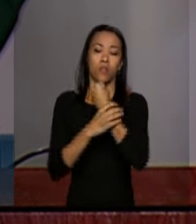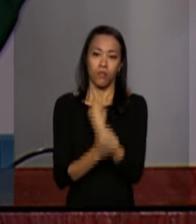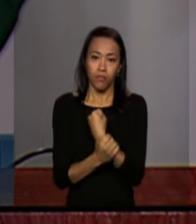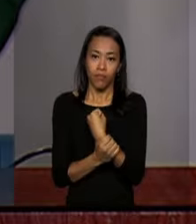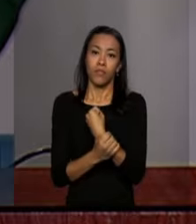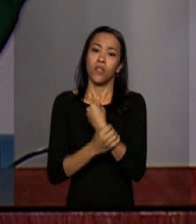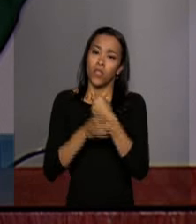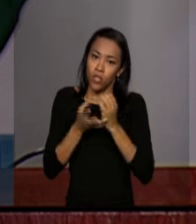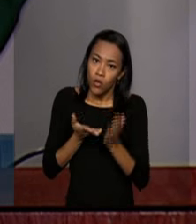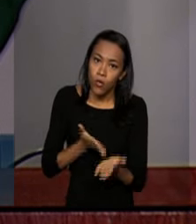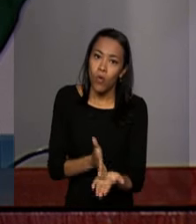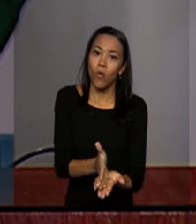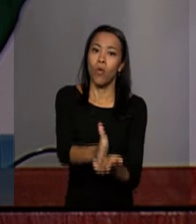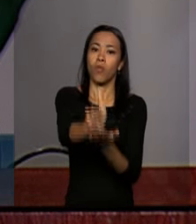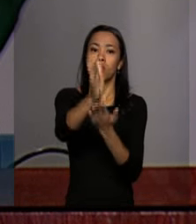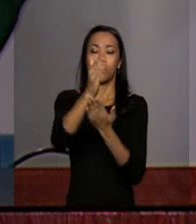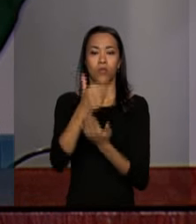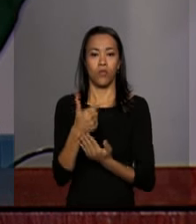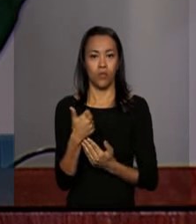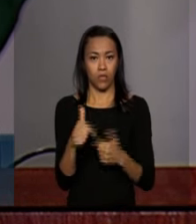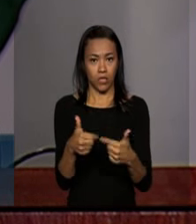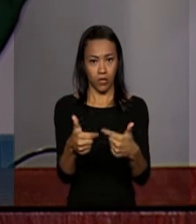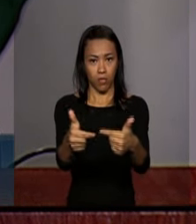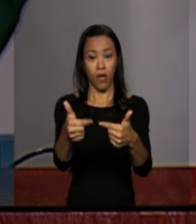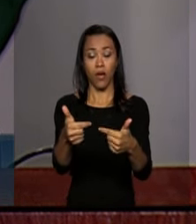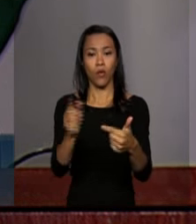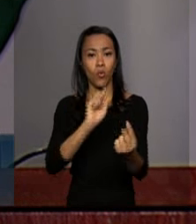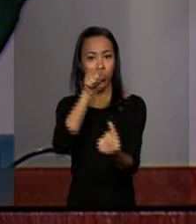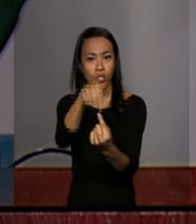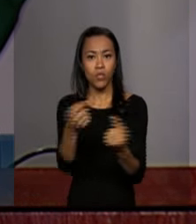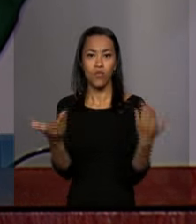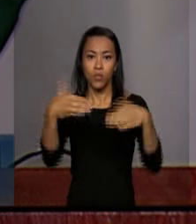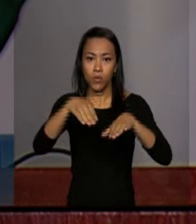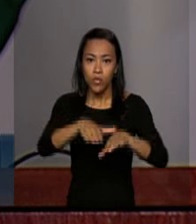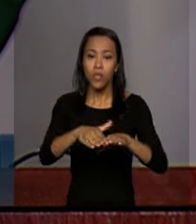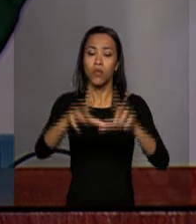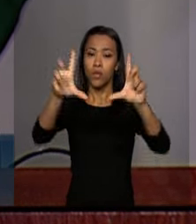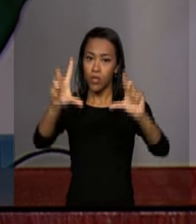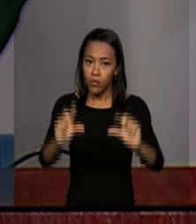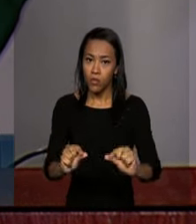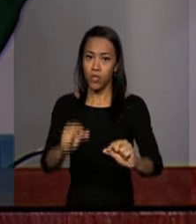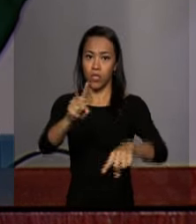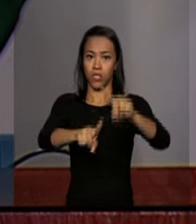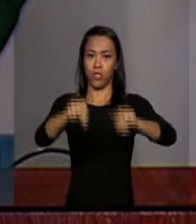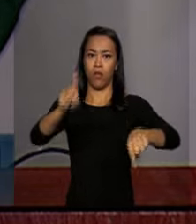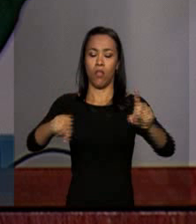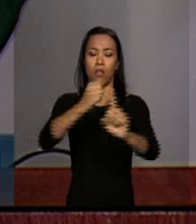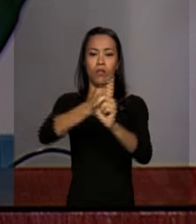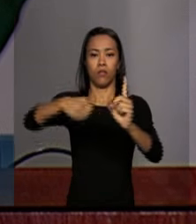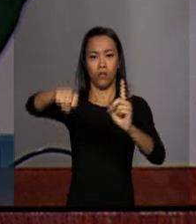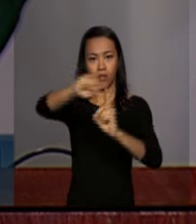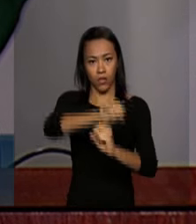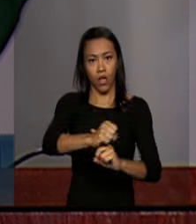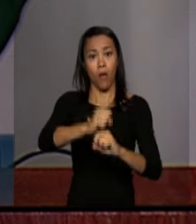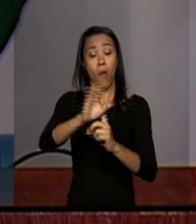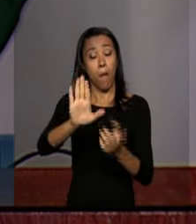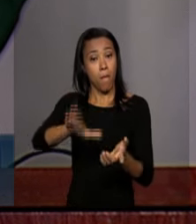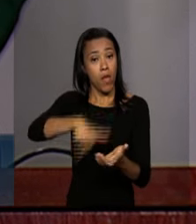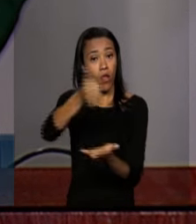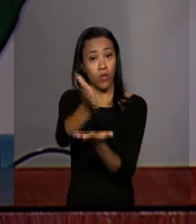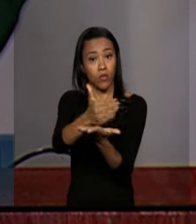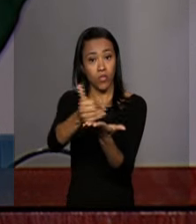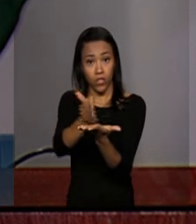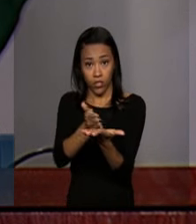iniciou sua jornada em direção à inclusão, à redução das desigualdades, à melhor distribuição da riqueza e da